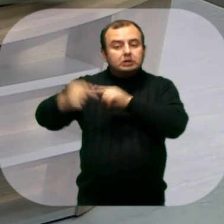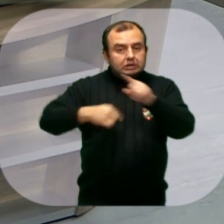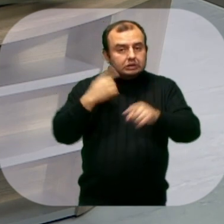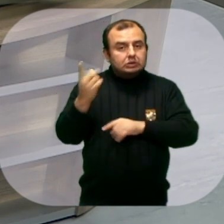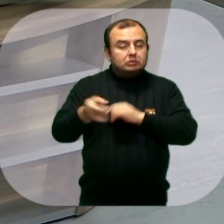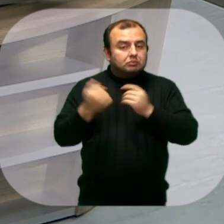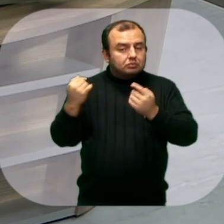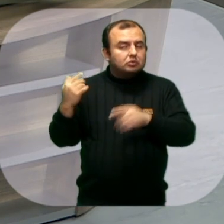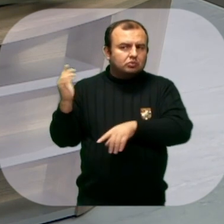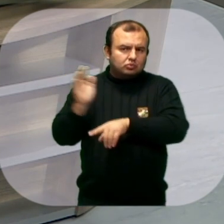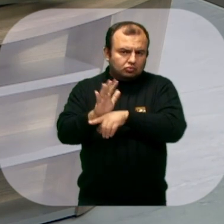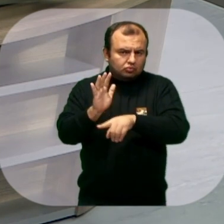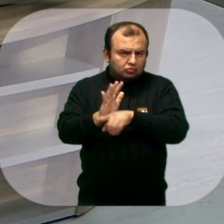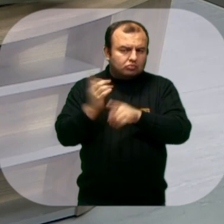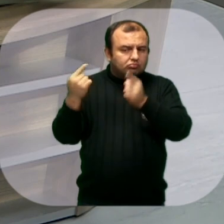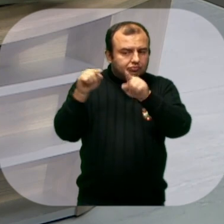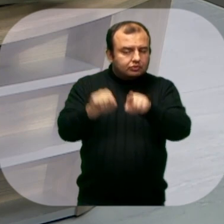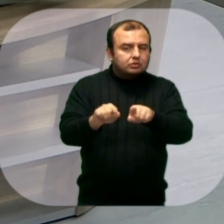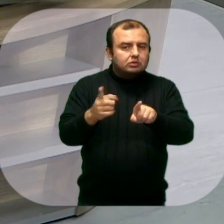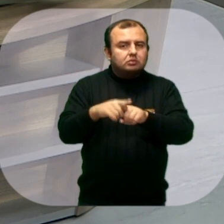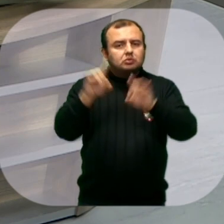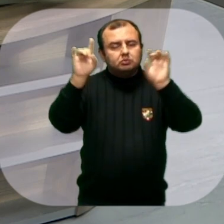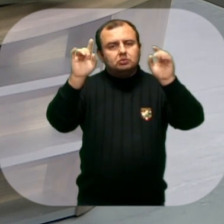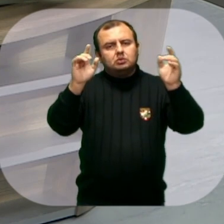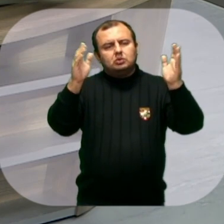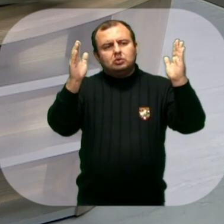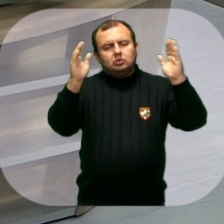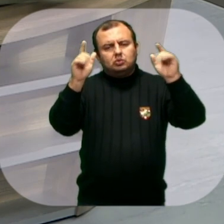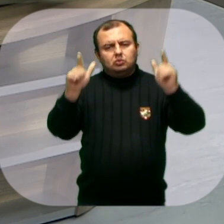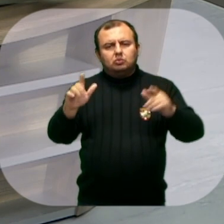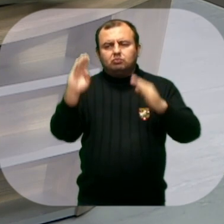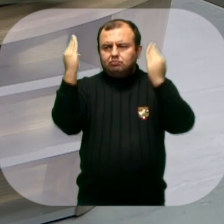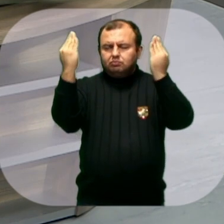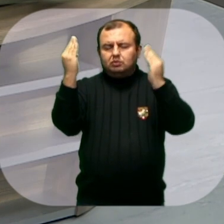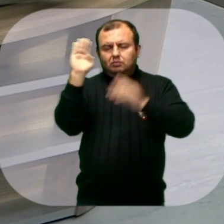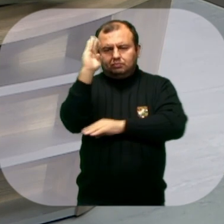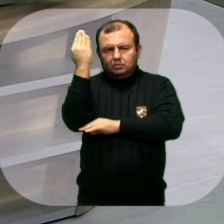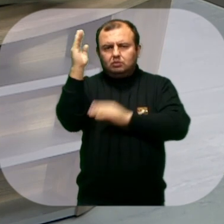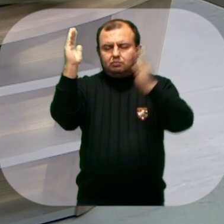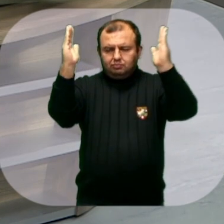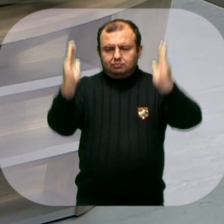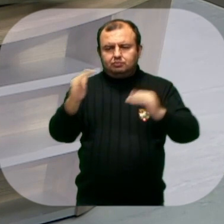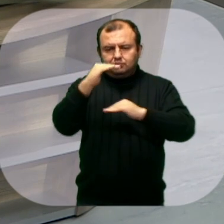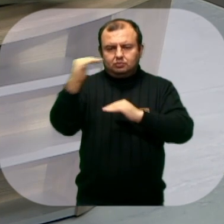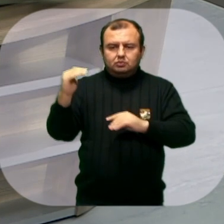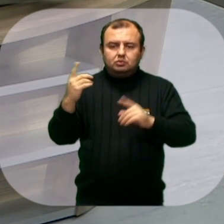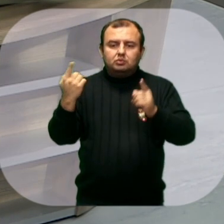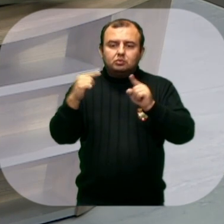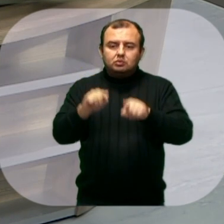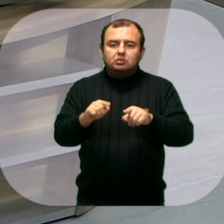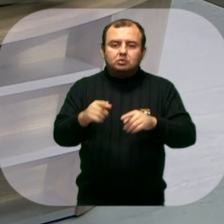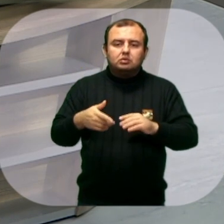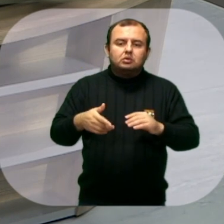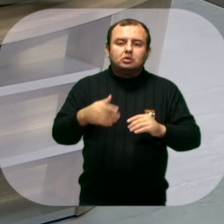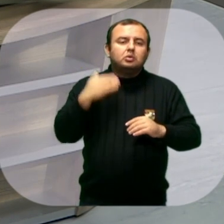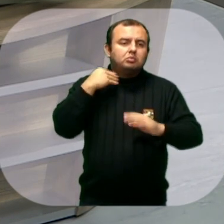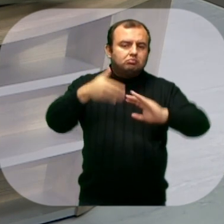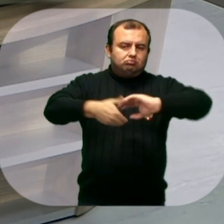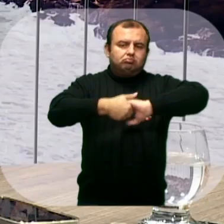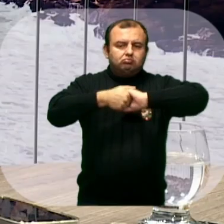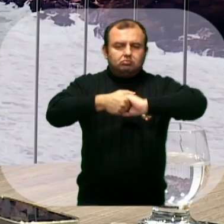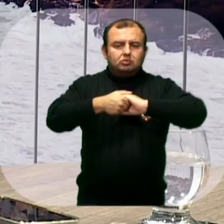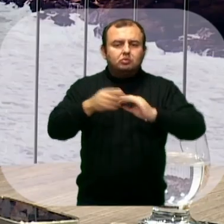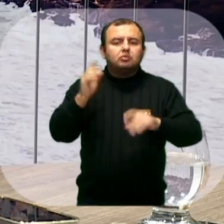para patrocinar umas estantes especiais para este fim. O banco apertou a minha mão e disse, beleza,